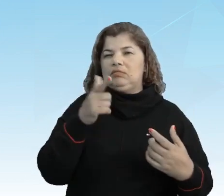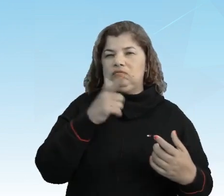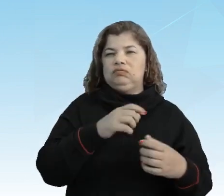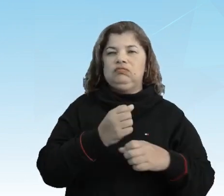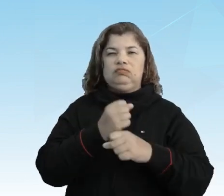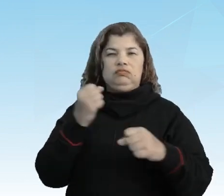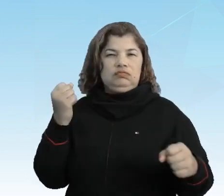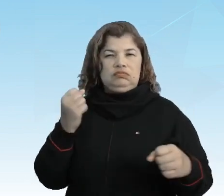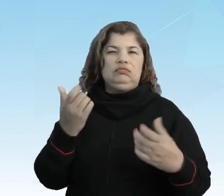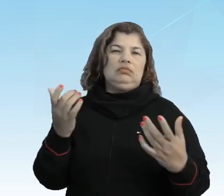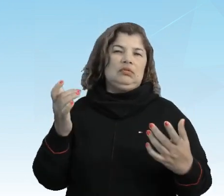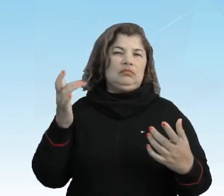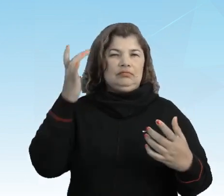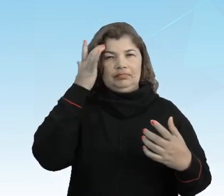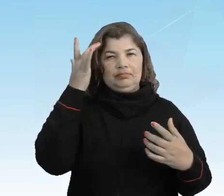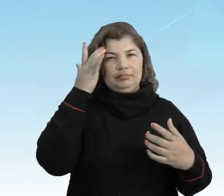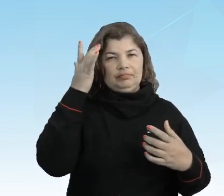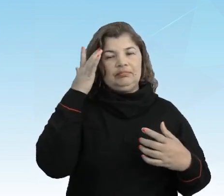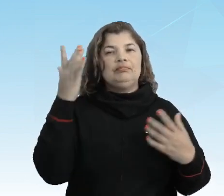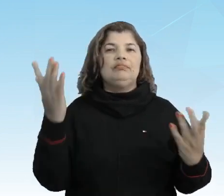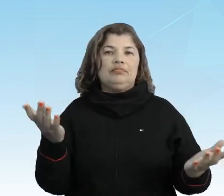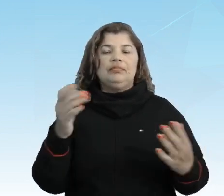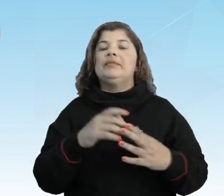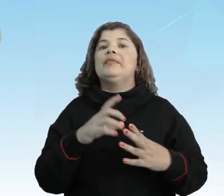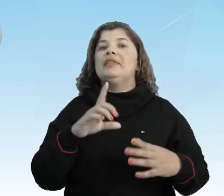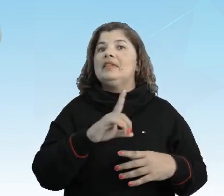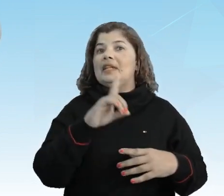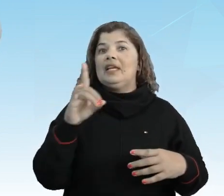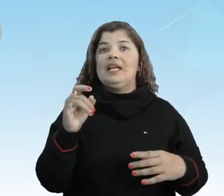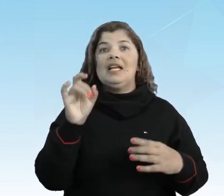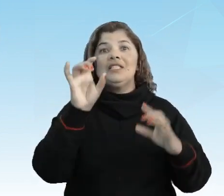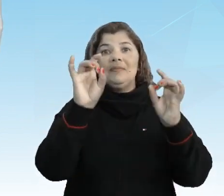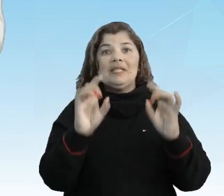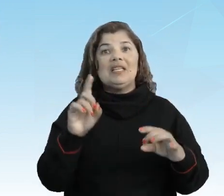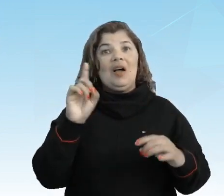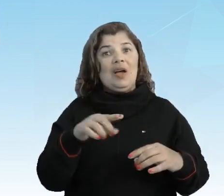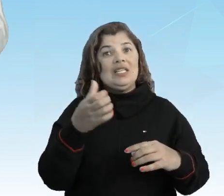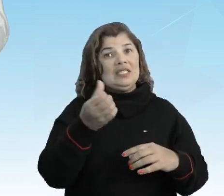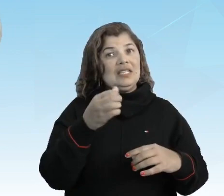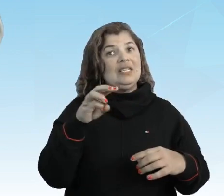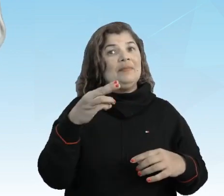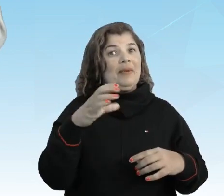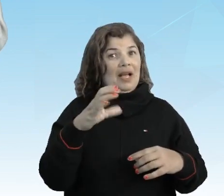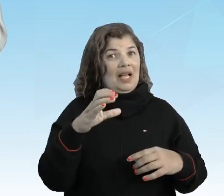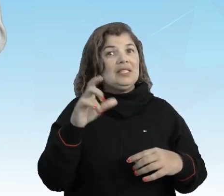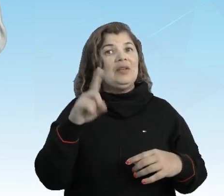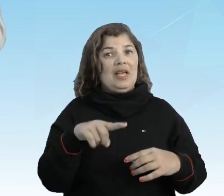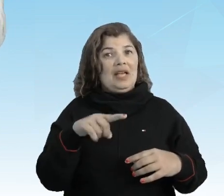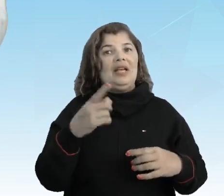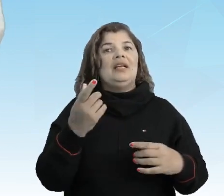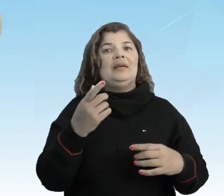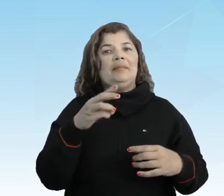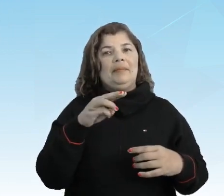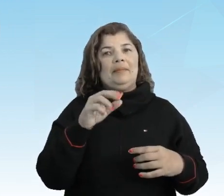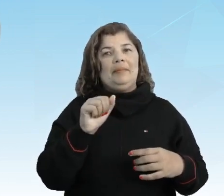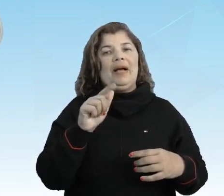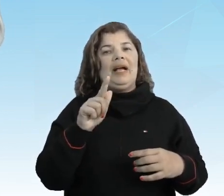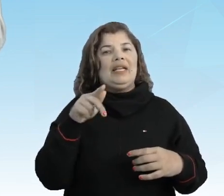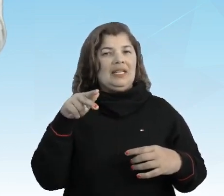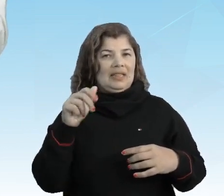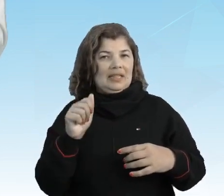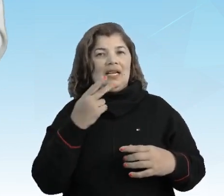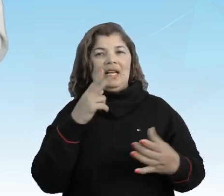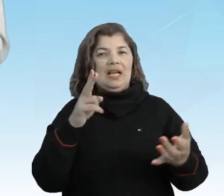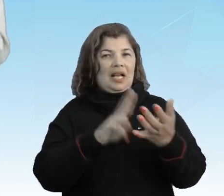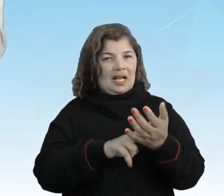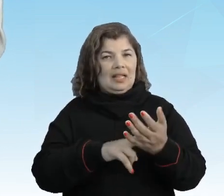da aristocracia. E tanto é que há uma data especial, que é a data 6 de março, que é a 6 de nossa data março, magna, né? A nossa da data. data da